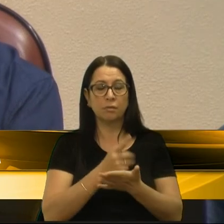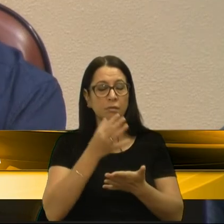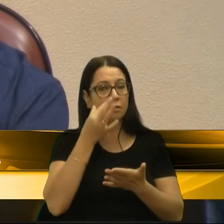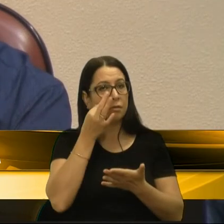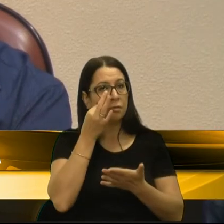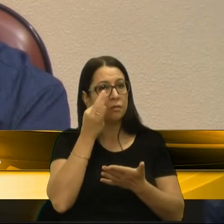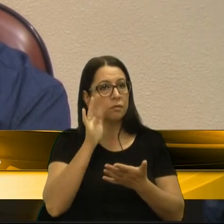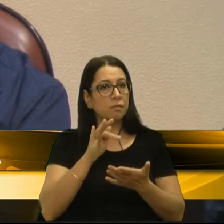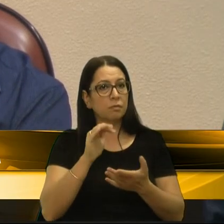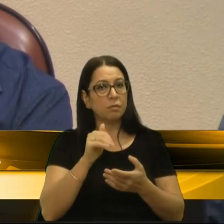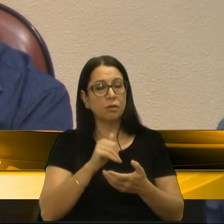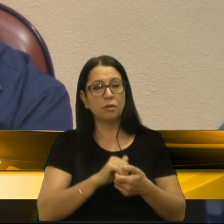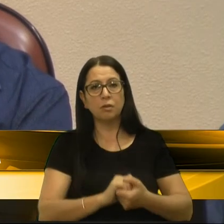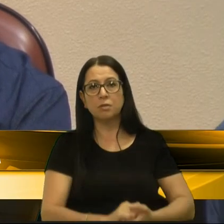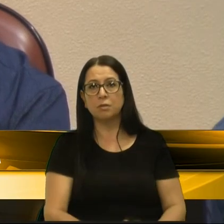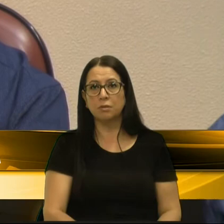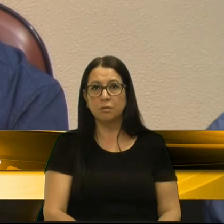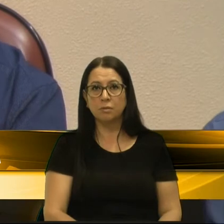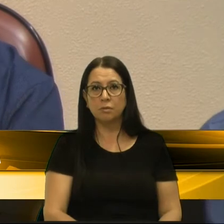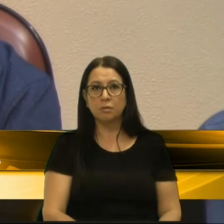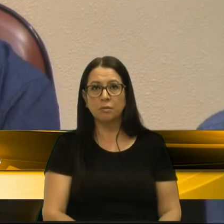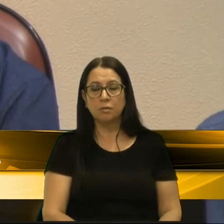Encerrada a votação.